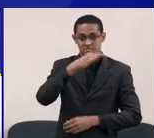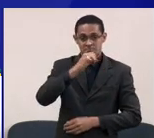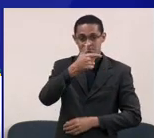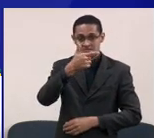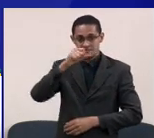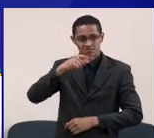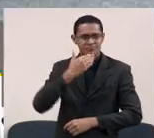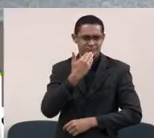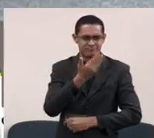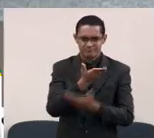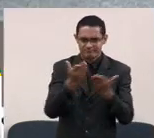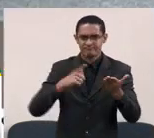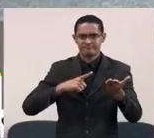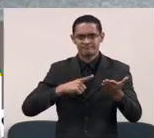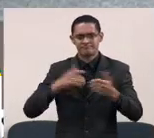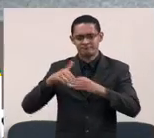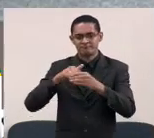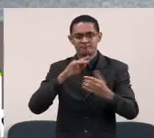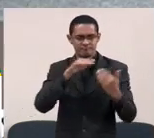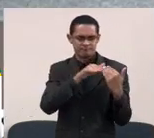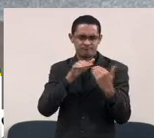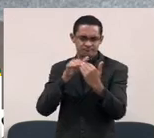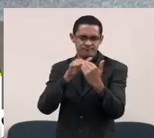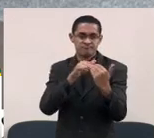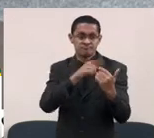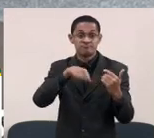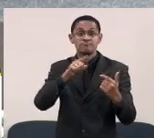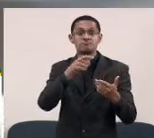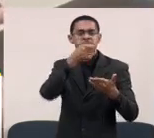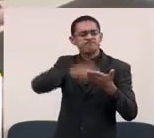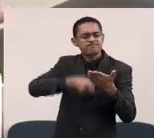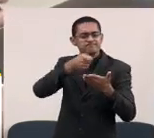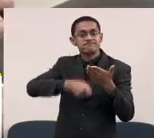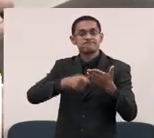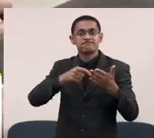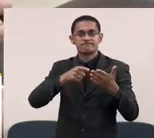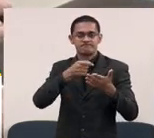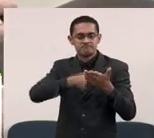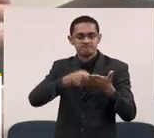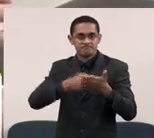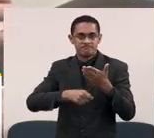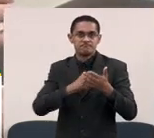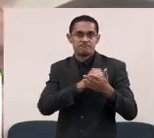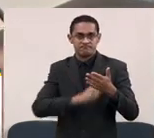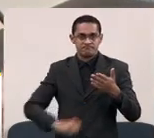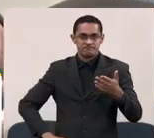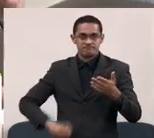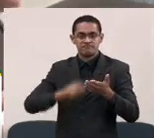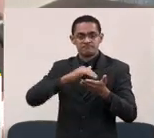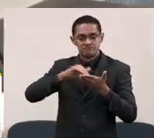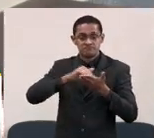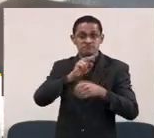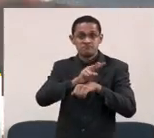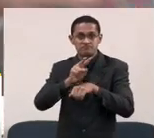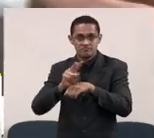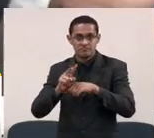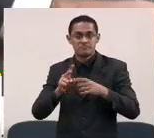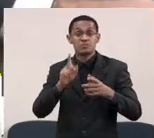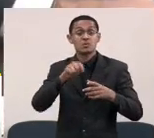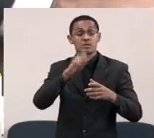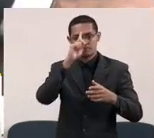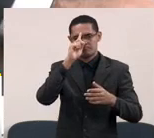para os colegas a aprovação, onde a gente cobra da Vigilância em Saúde, da Superintendência de Vigilância em Saúde, o